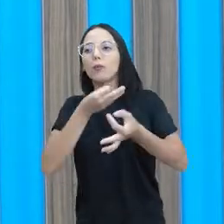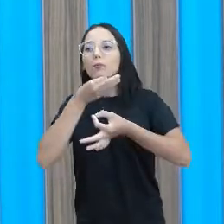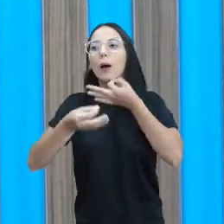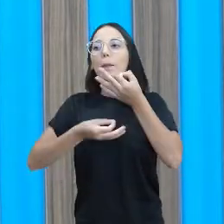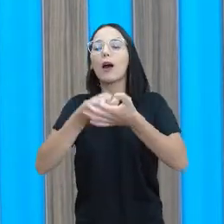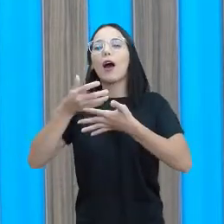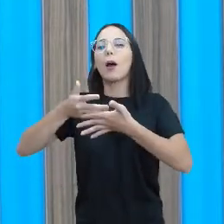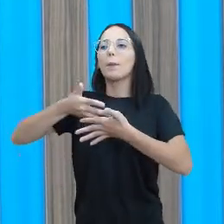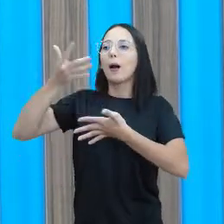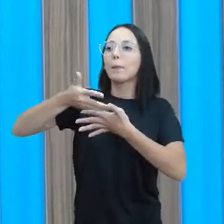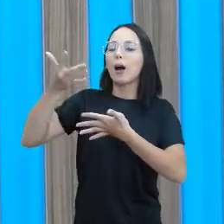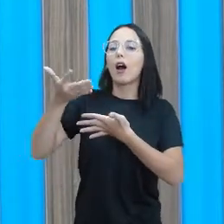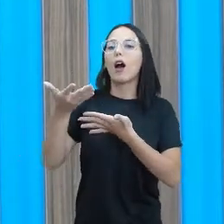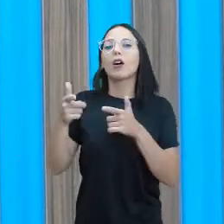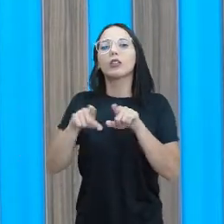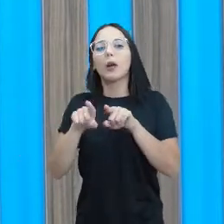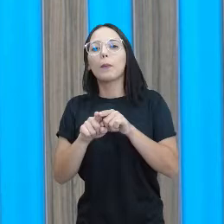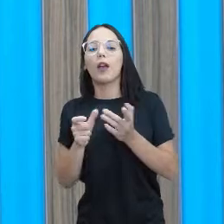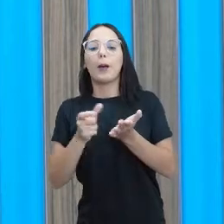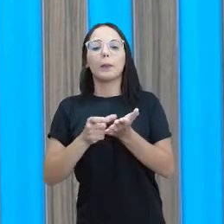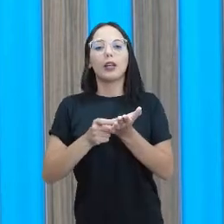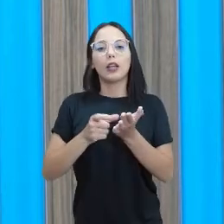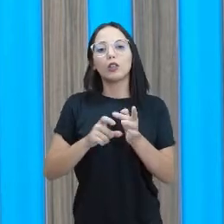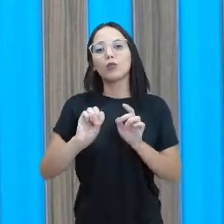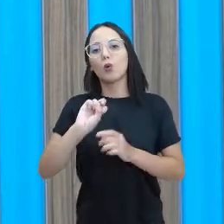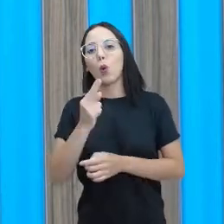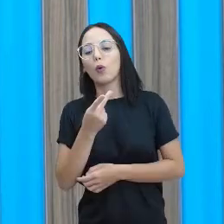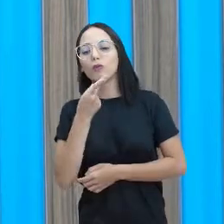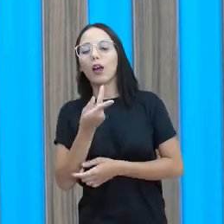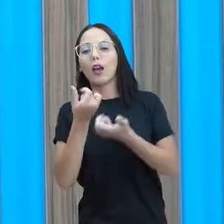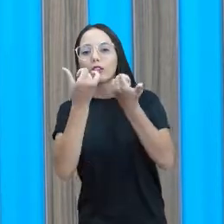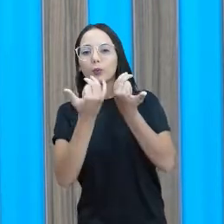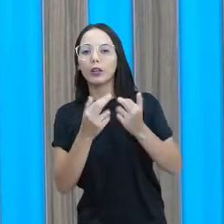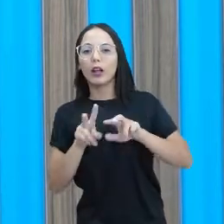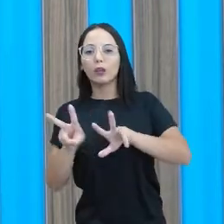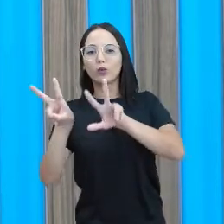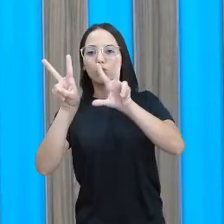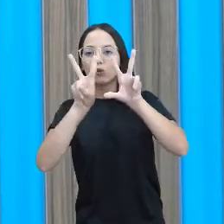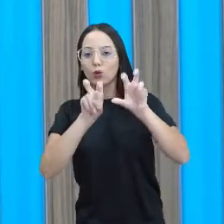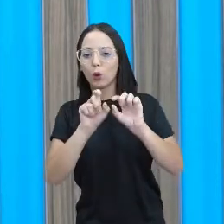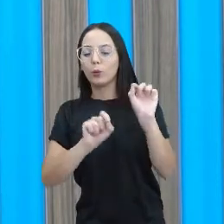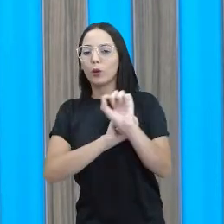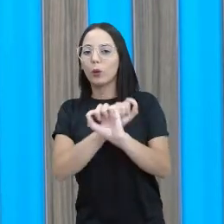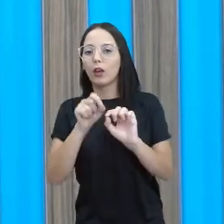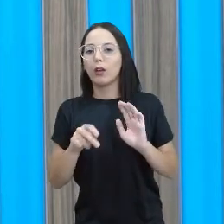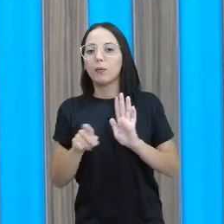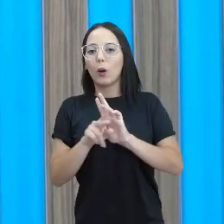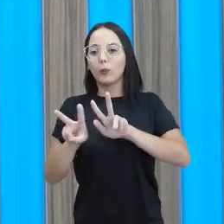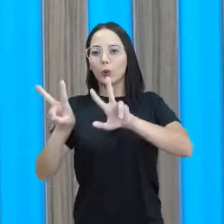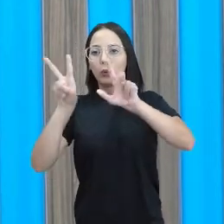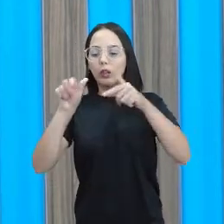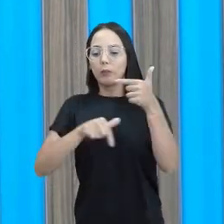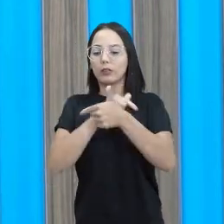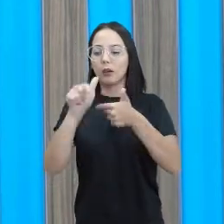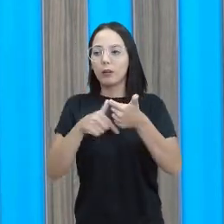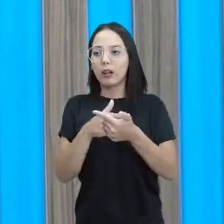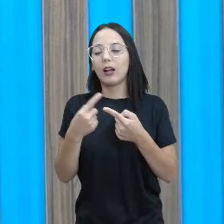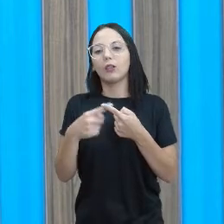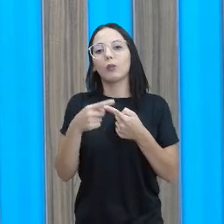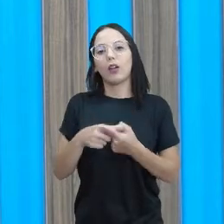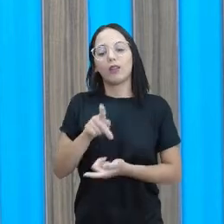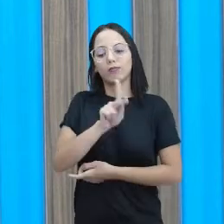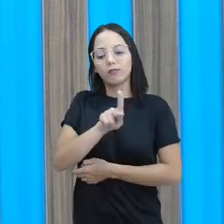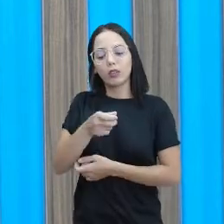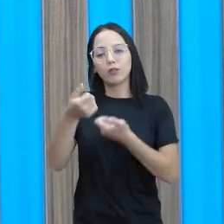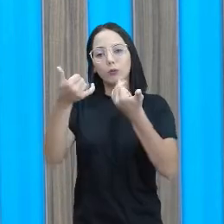da professora Briane, tanto pelo aplicativo, como falar um pouco da questão do tema trabalhado, né, até porque ela trouxe as